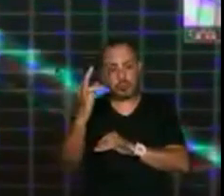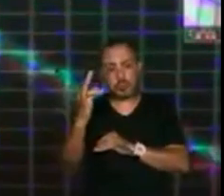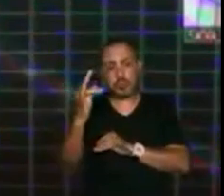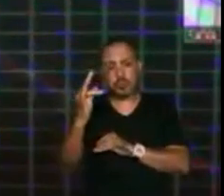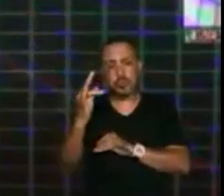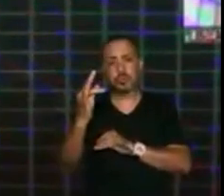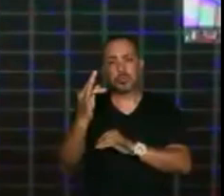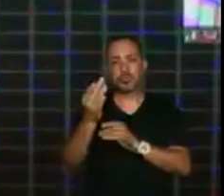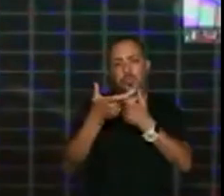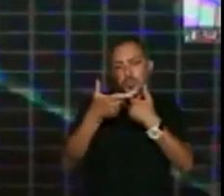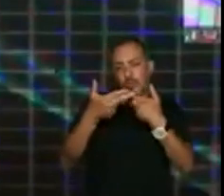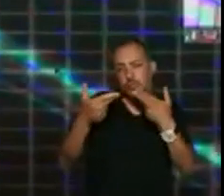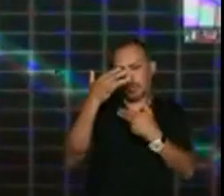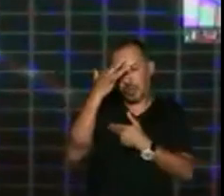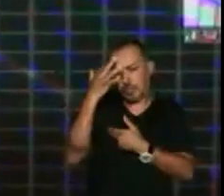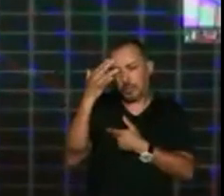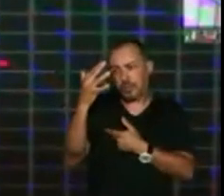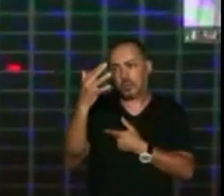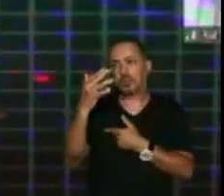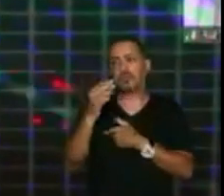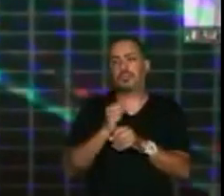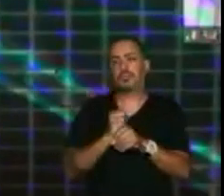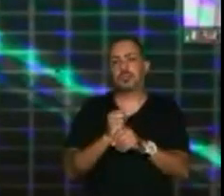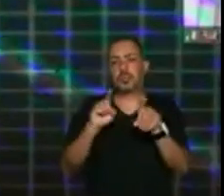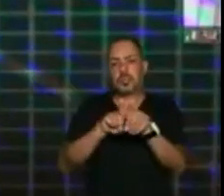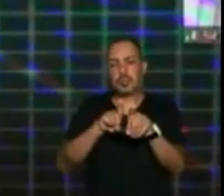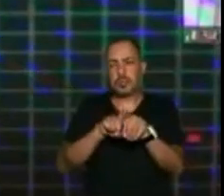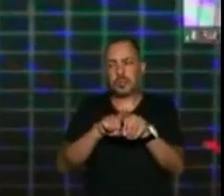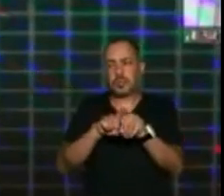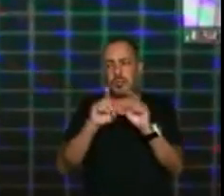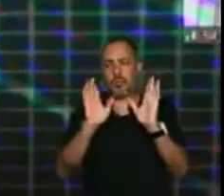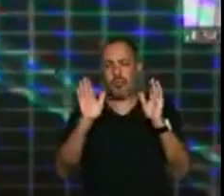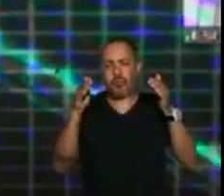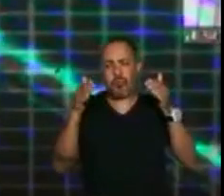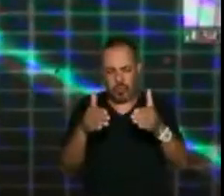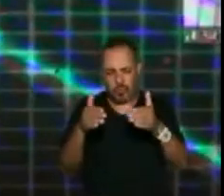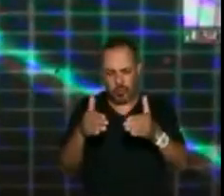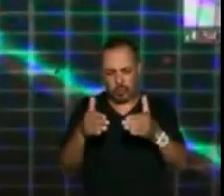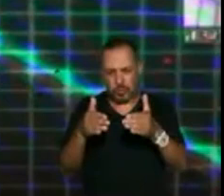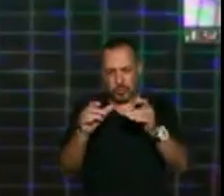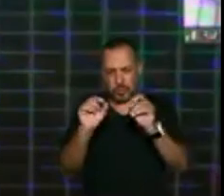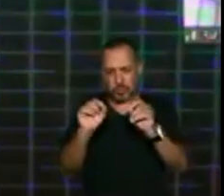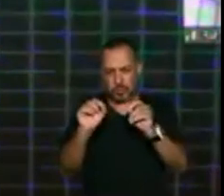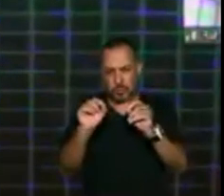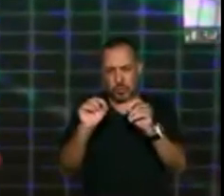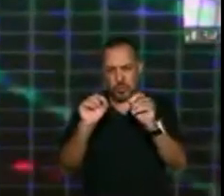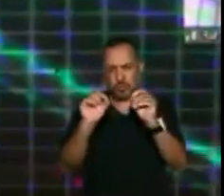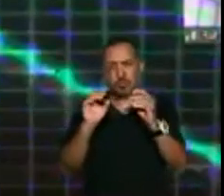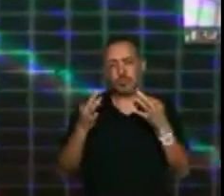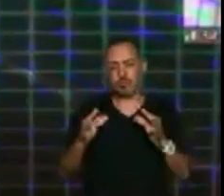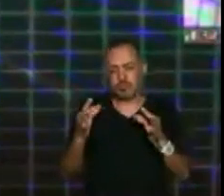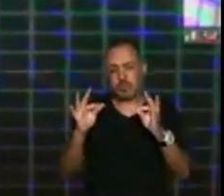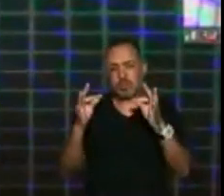inovação e agora com um pouco de mais de olhar, um pouco mais de foco para tendências de tecnologia